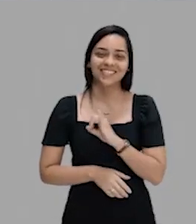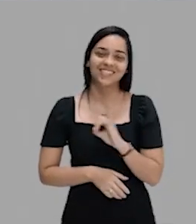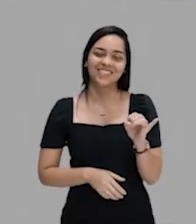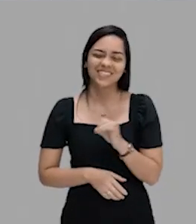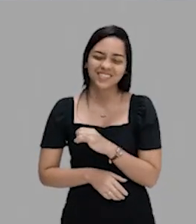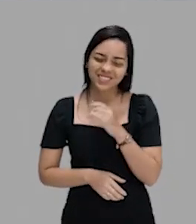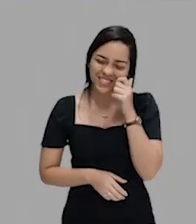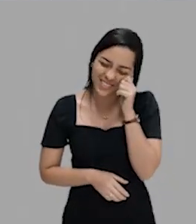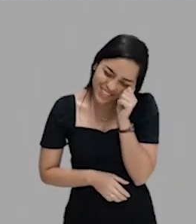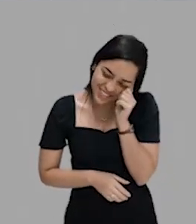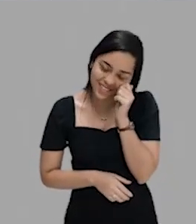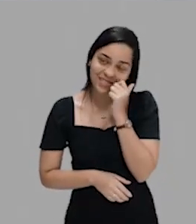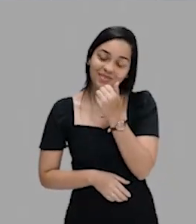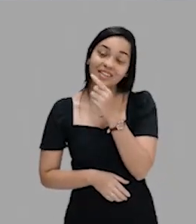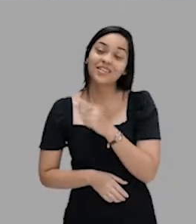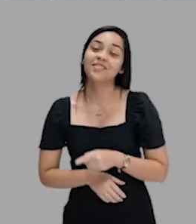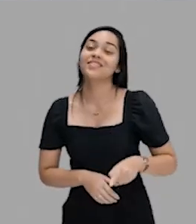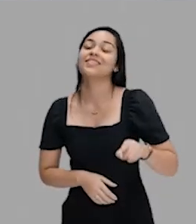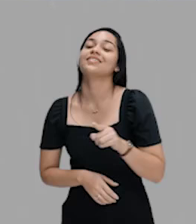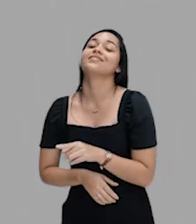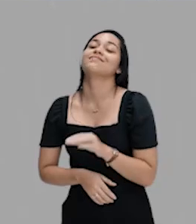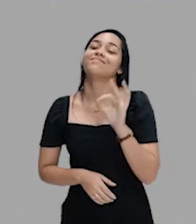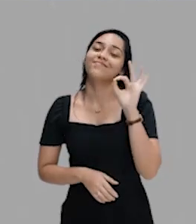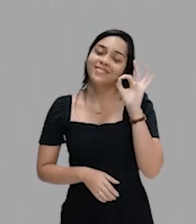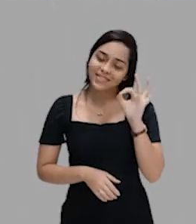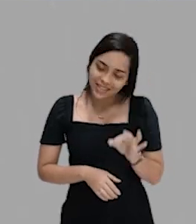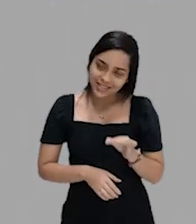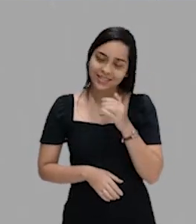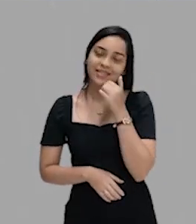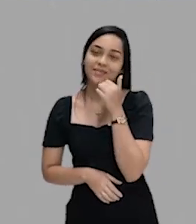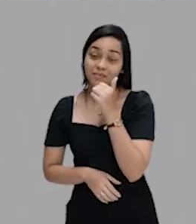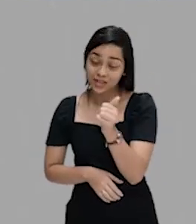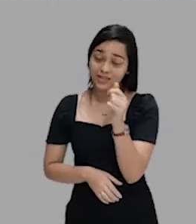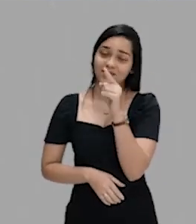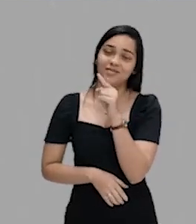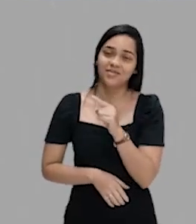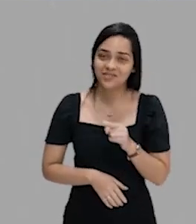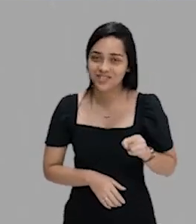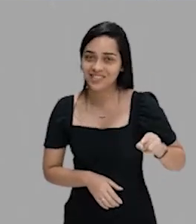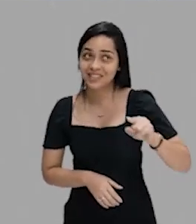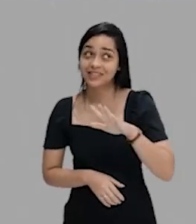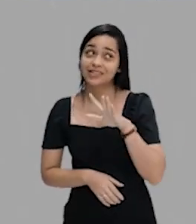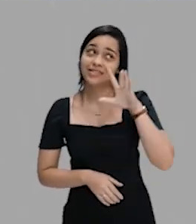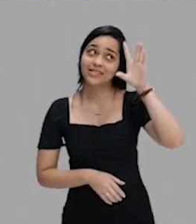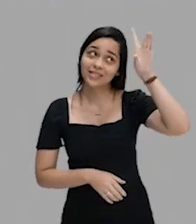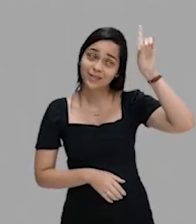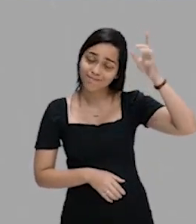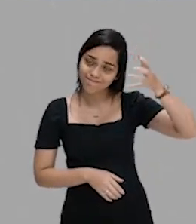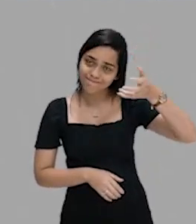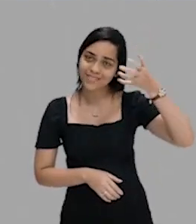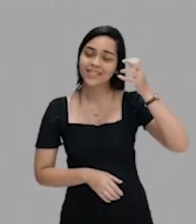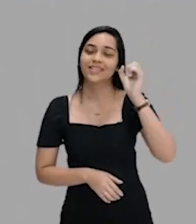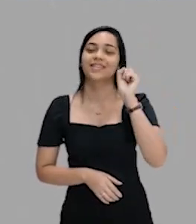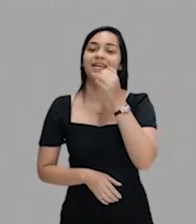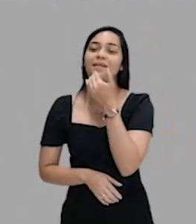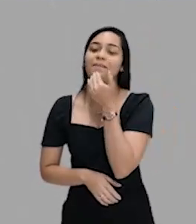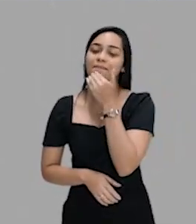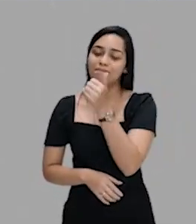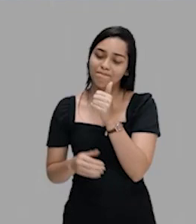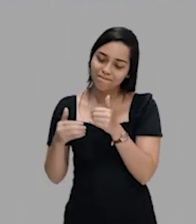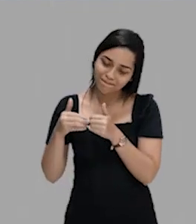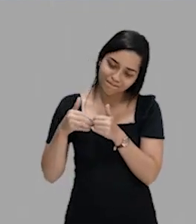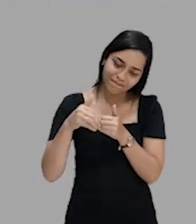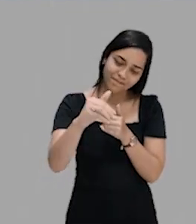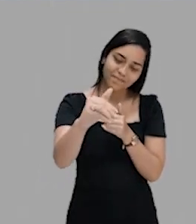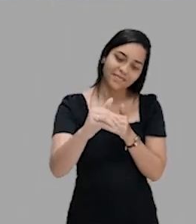tudo bem com vocês com certeza está tudo bem com vocês se Deus quiser e vai melhorar ainda